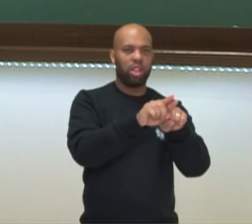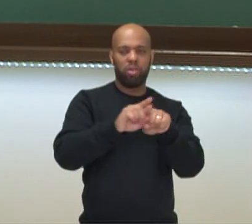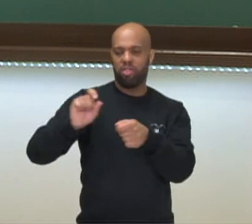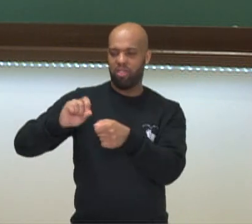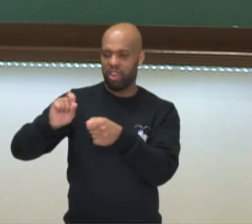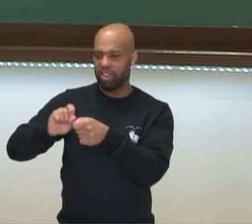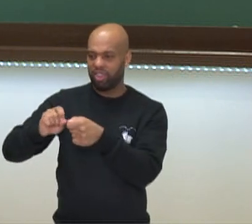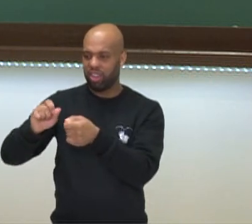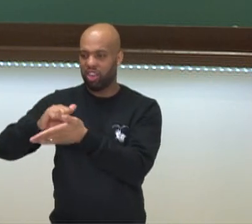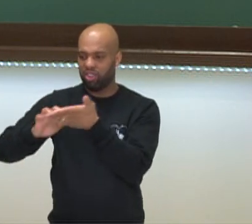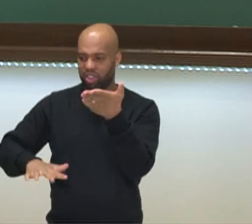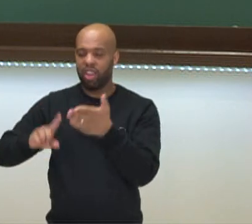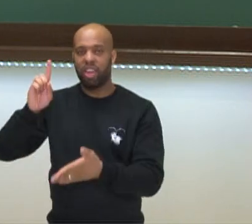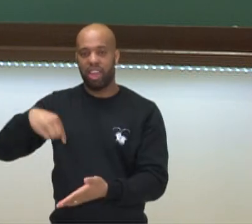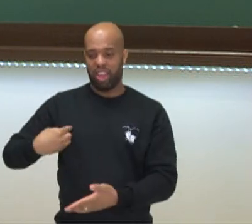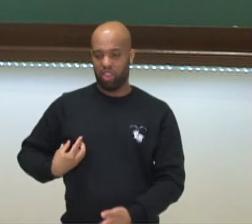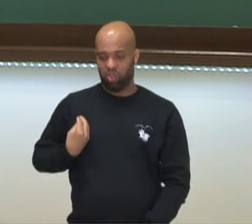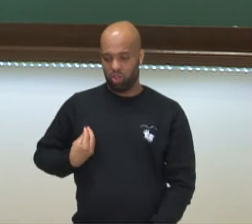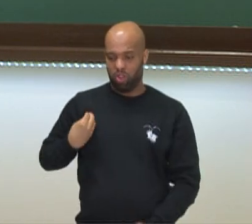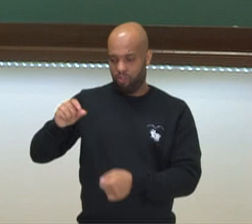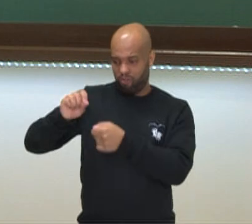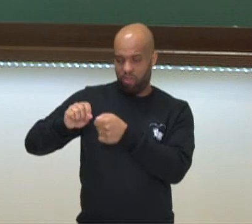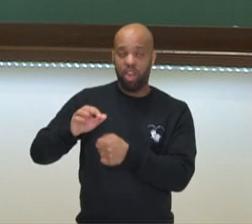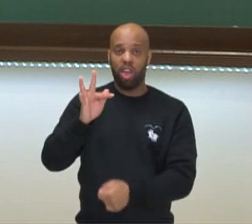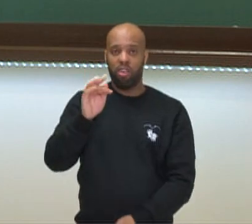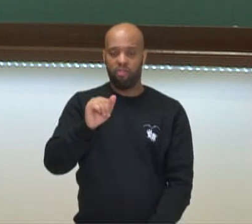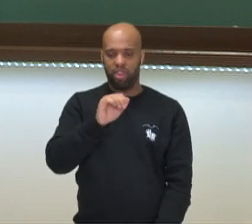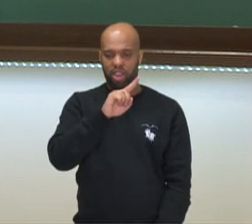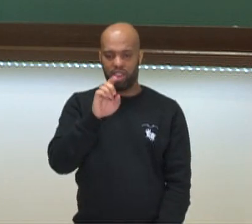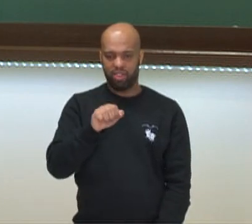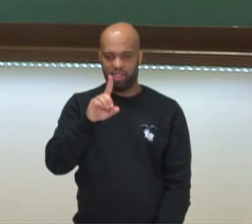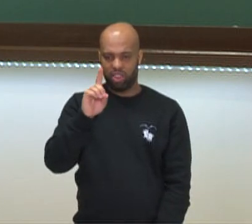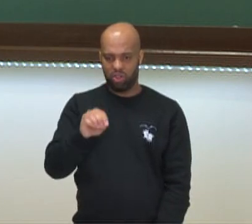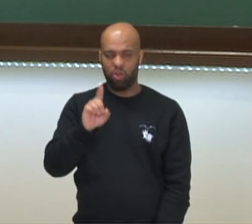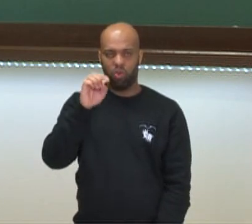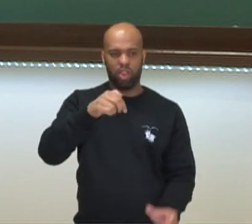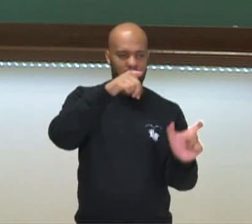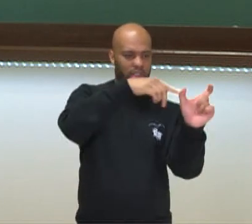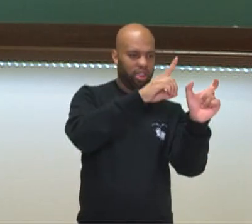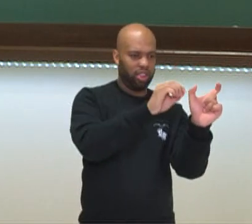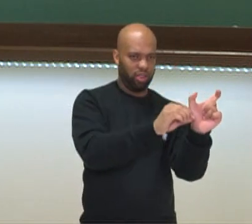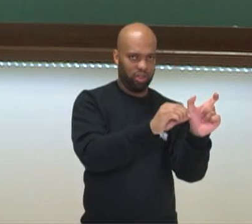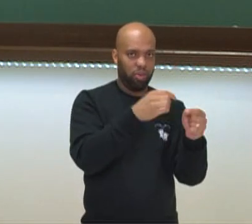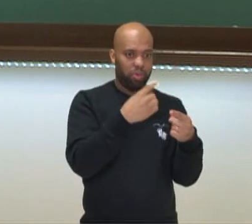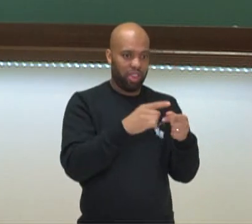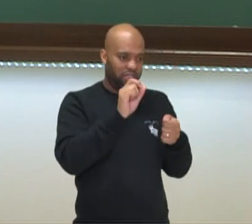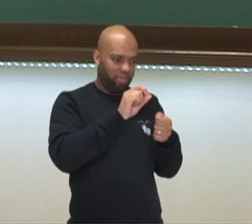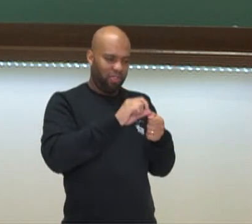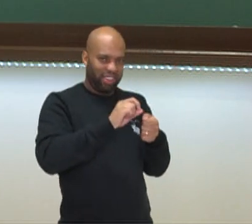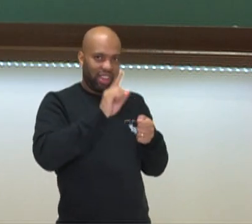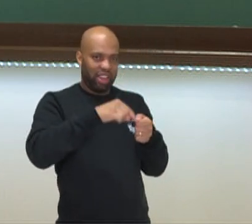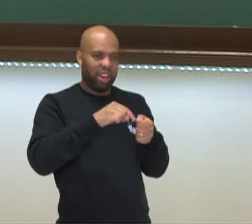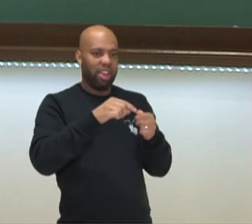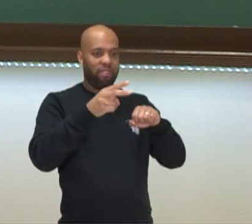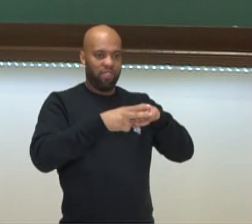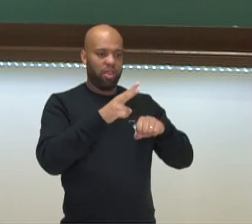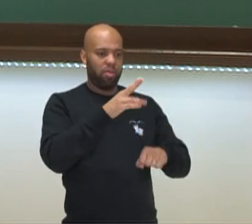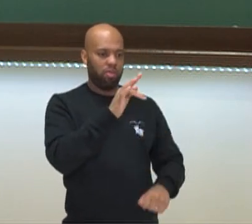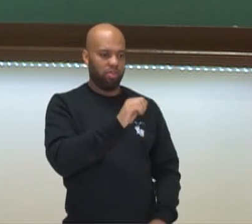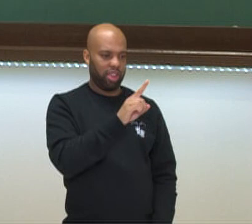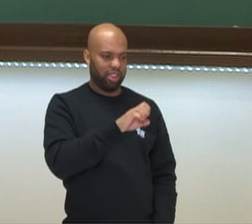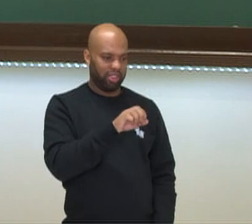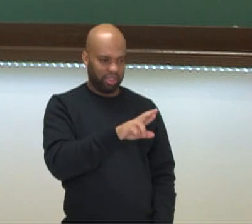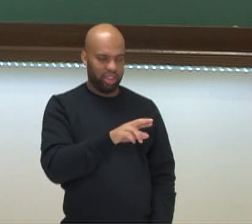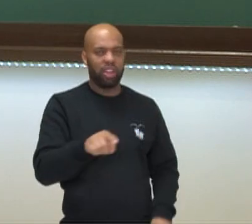as atividades, estou fazendo. Então, fazendo é o gerúndio do verbo fazer. Assistir as videoaulas, eu